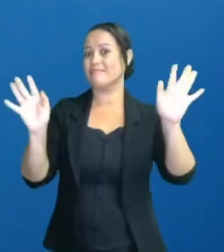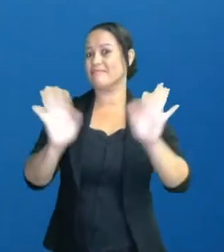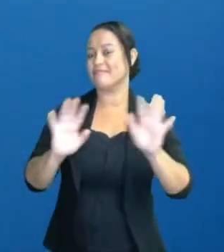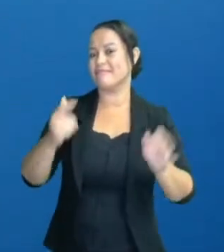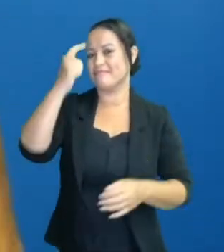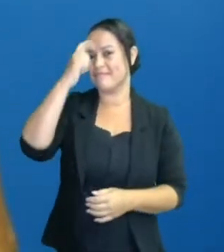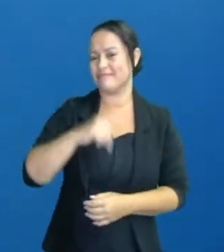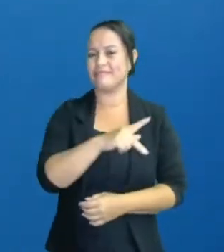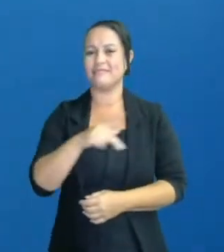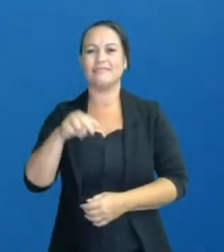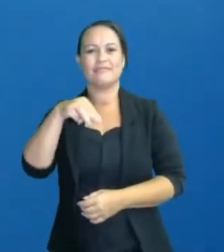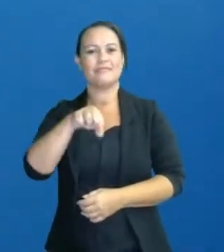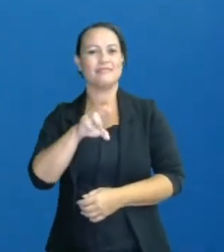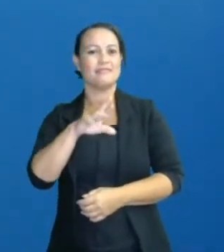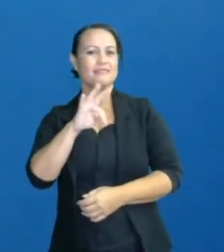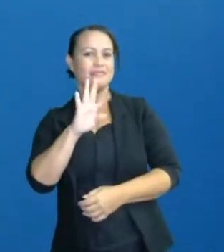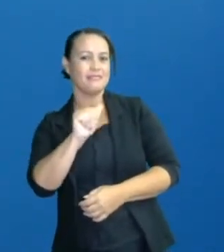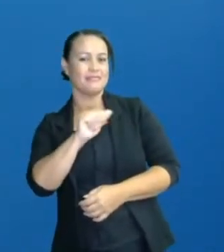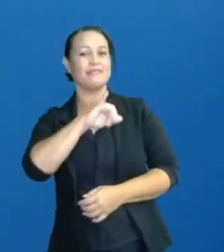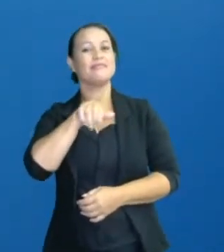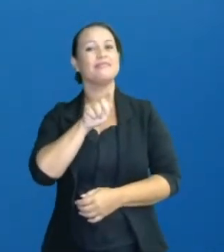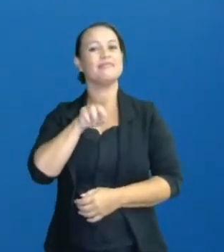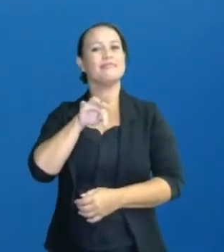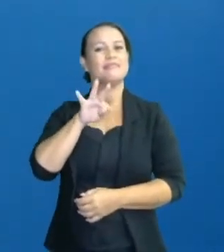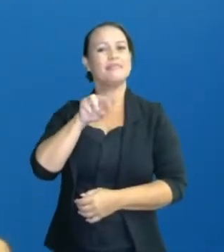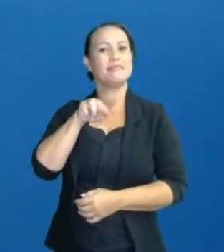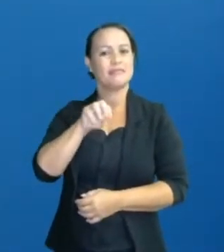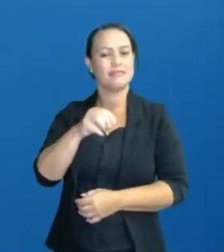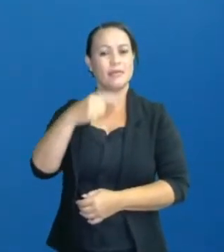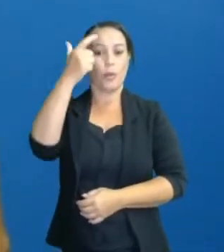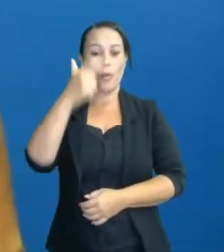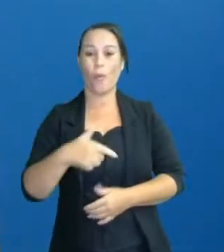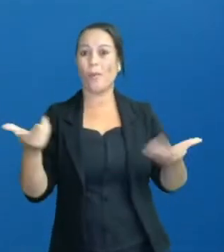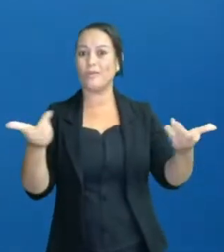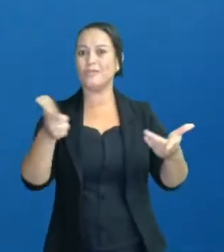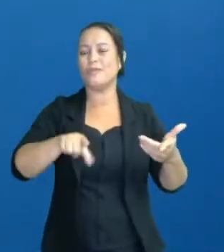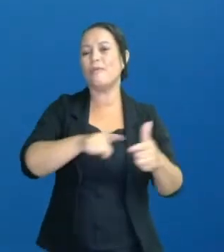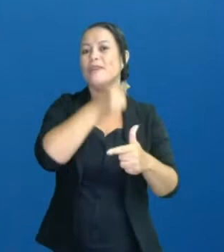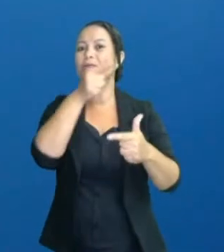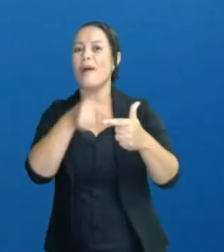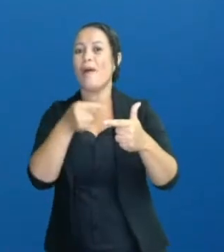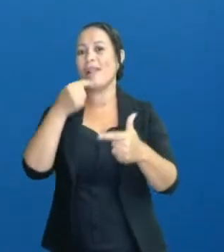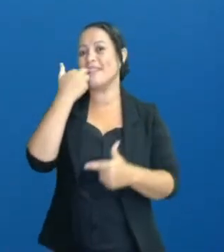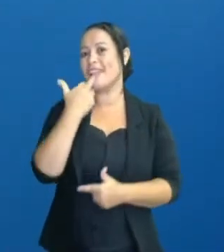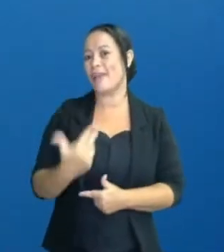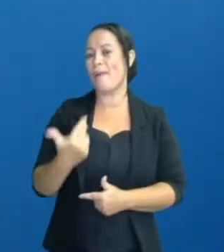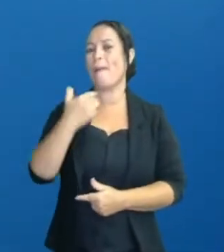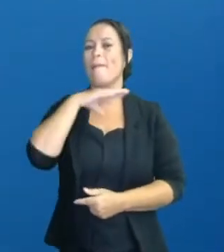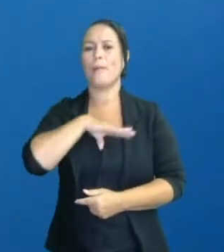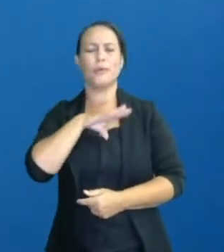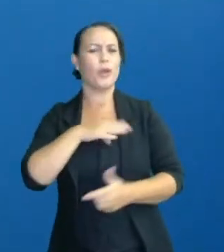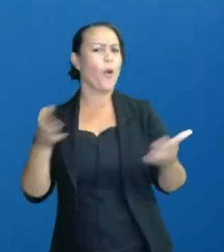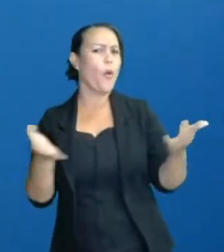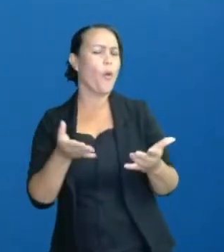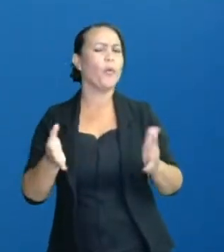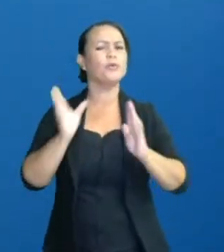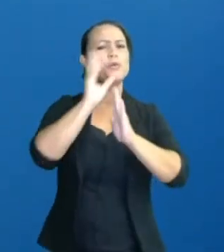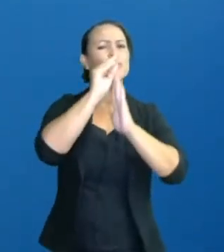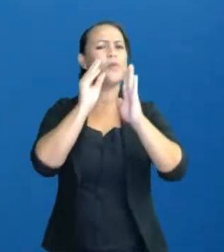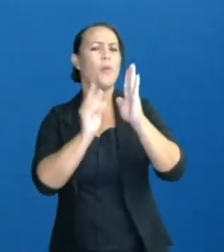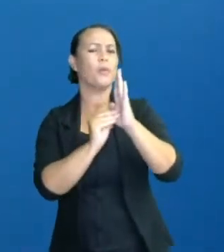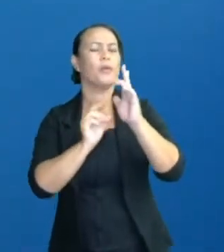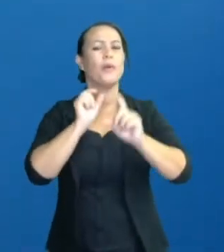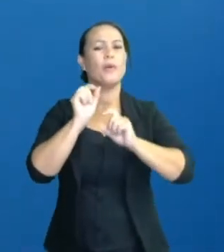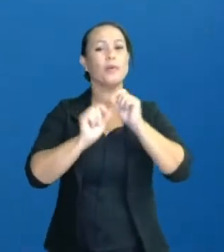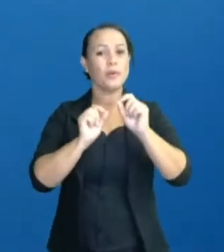Olá, eu sou a professora Marta Justino e hoje estamos aqui para mais uma aula de língua portuguesa. Hoje o nosso conteúdo